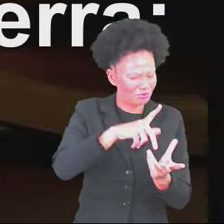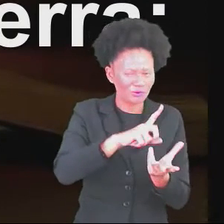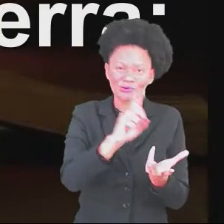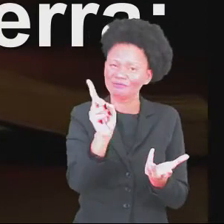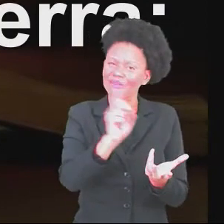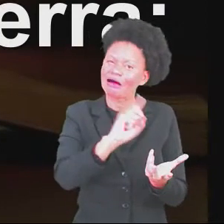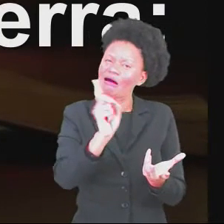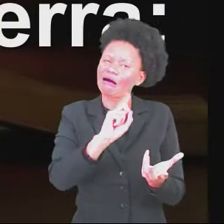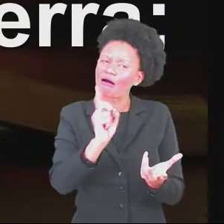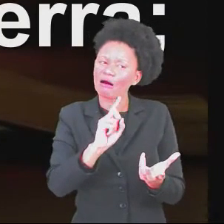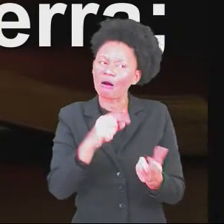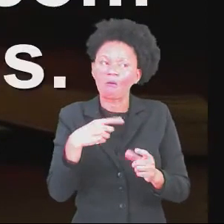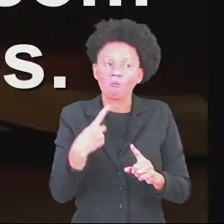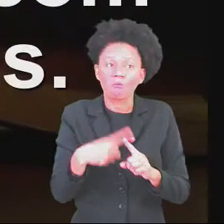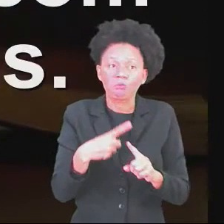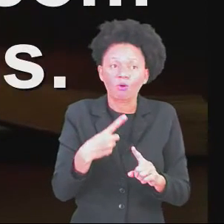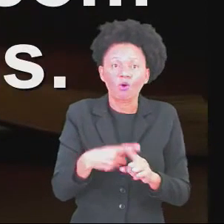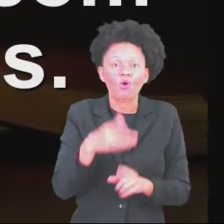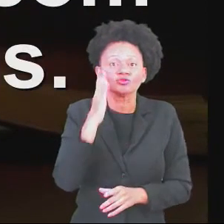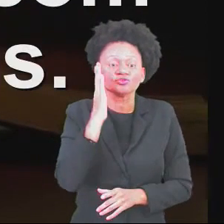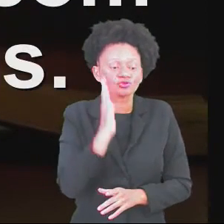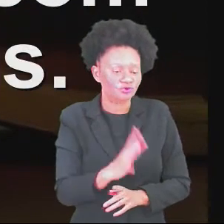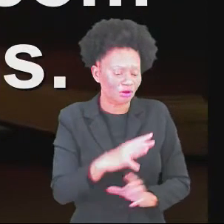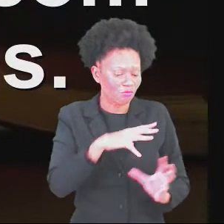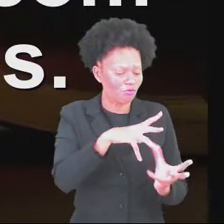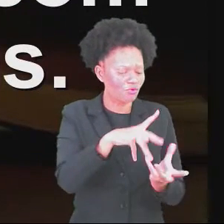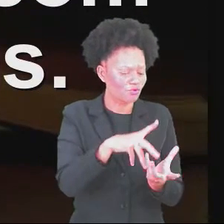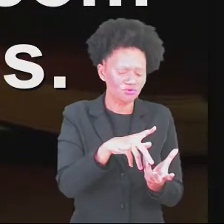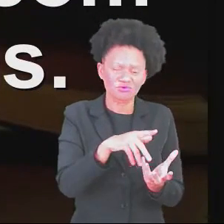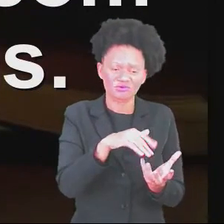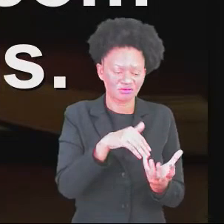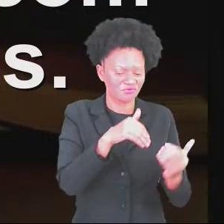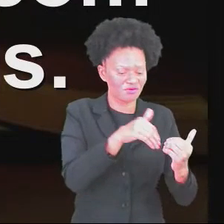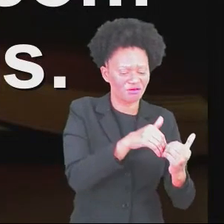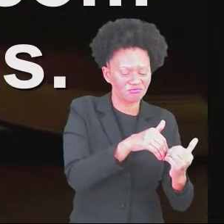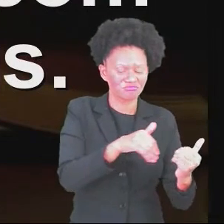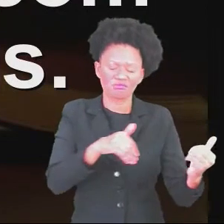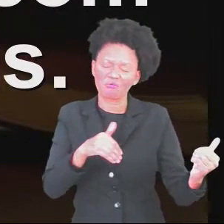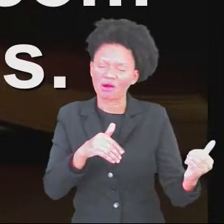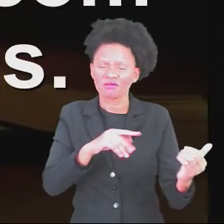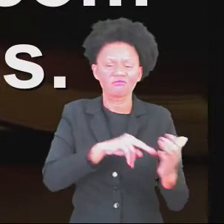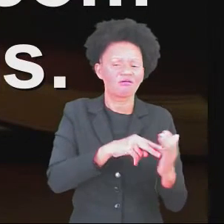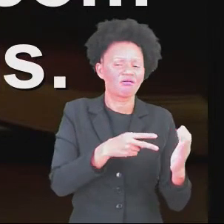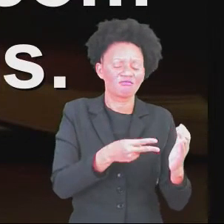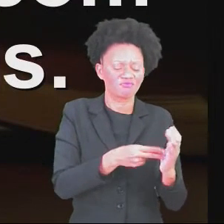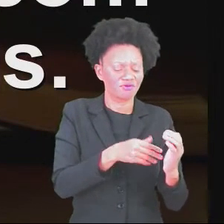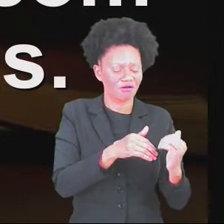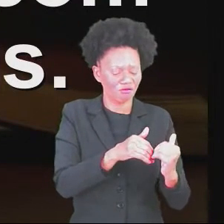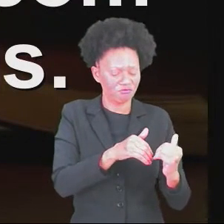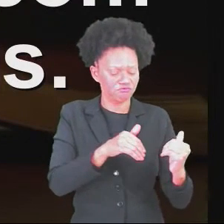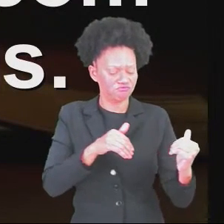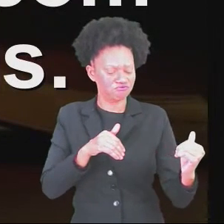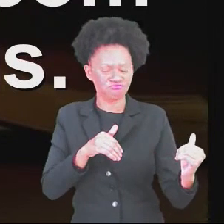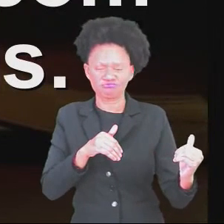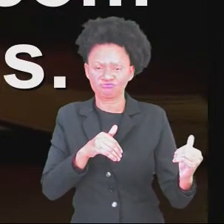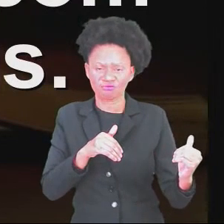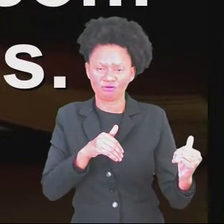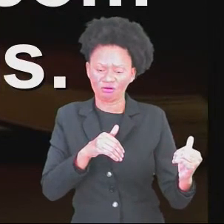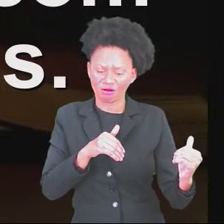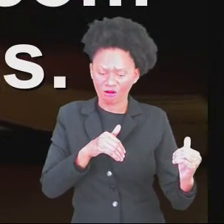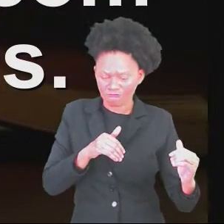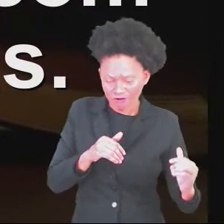terra. Porque já estáis mortos, e a vossa vida está escondida